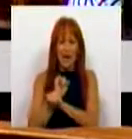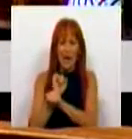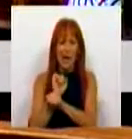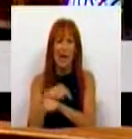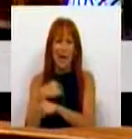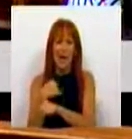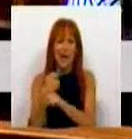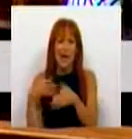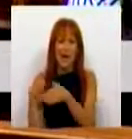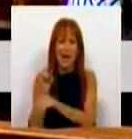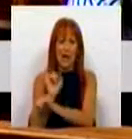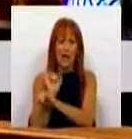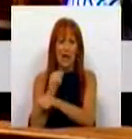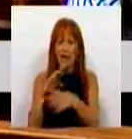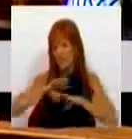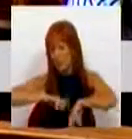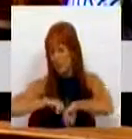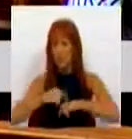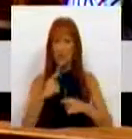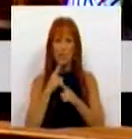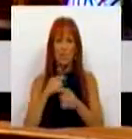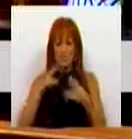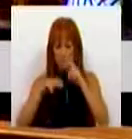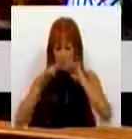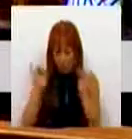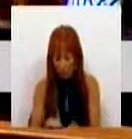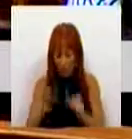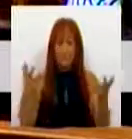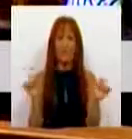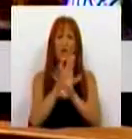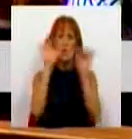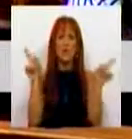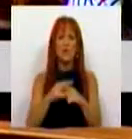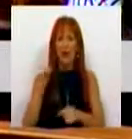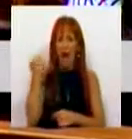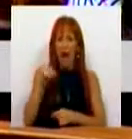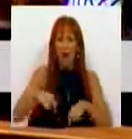da sua própria estratégia, muito depressiva e muito desconstruída e claramente autonegada. Muito obrigada.